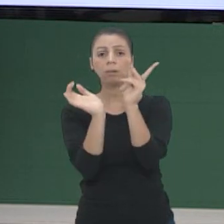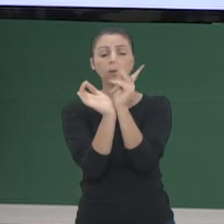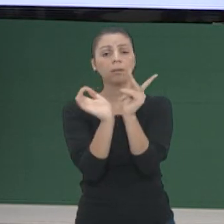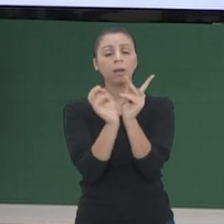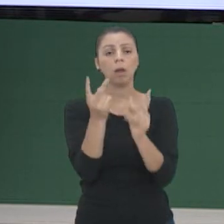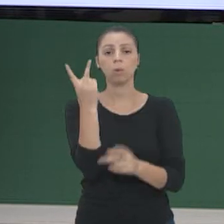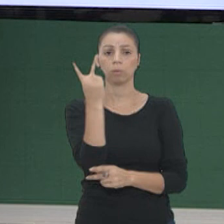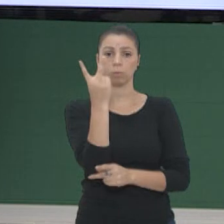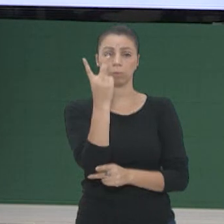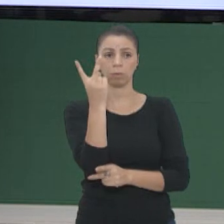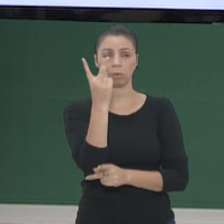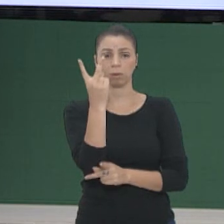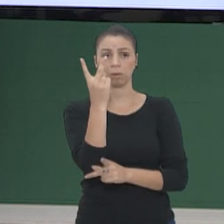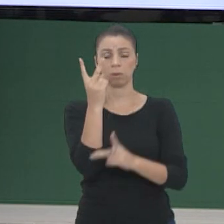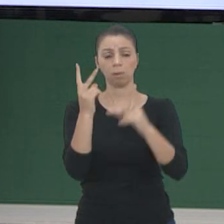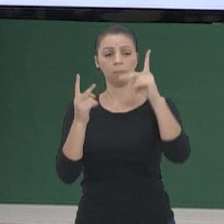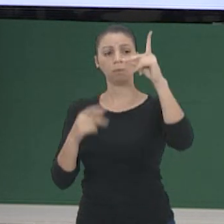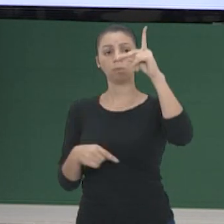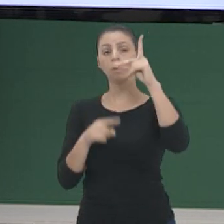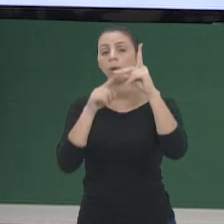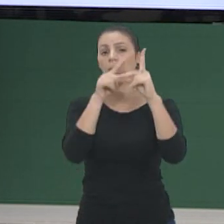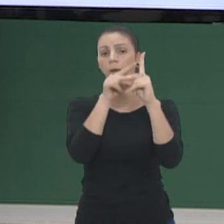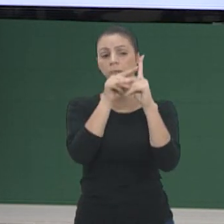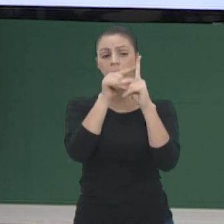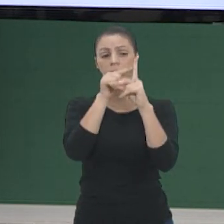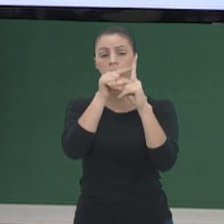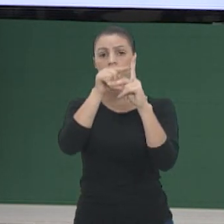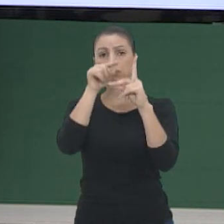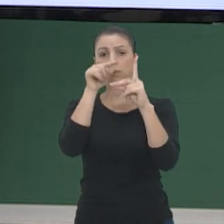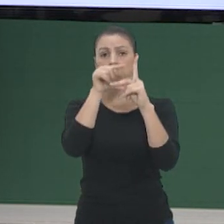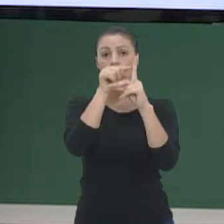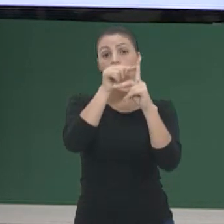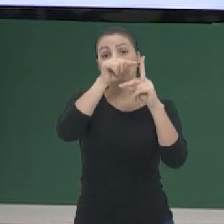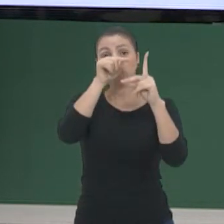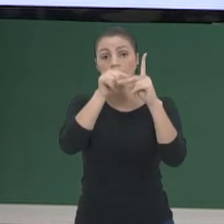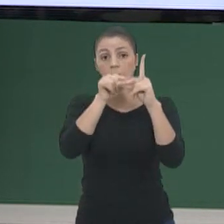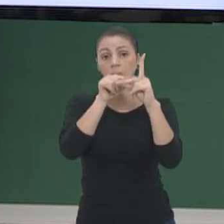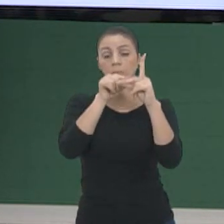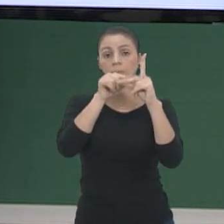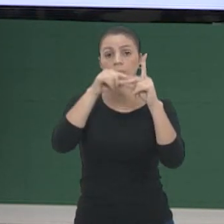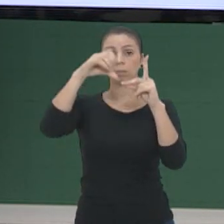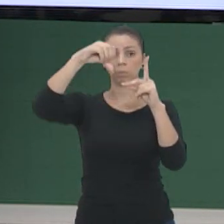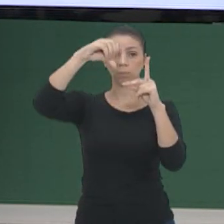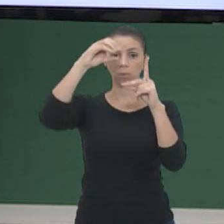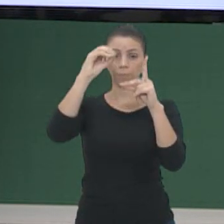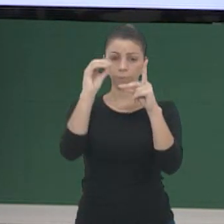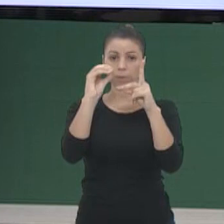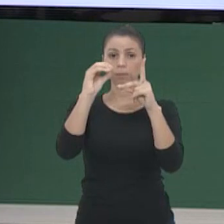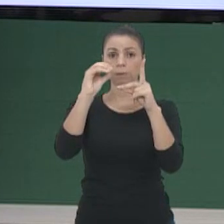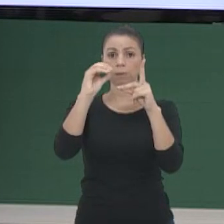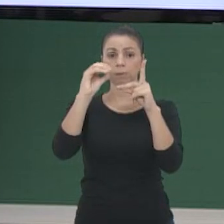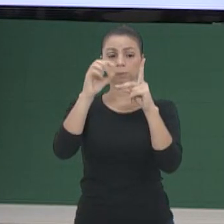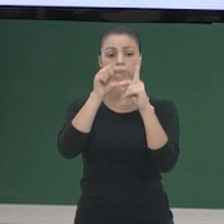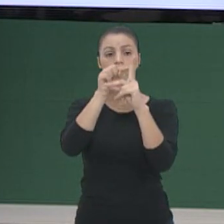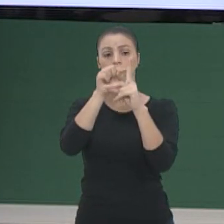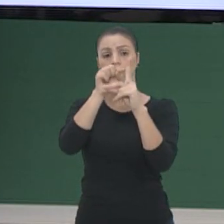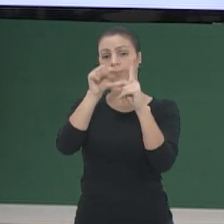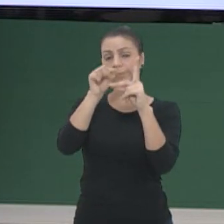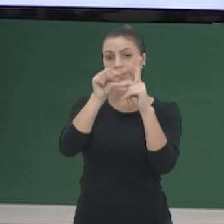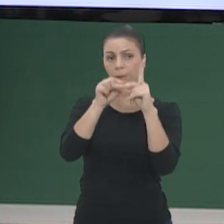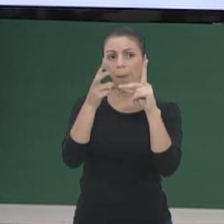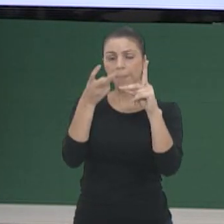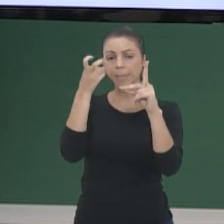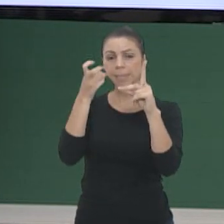duas formas. Aqui nós estamos falando da classificação quanto ao seu ângulo, né? Então ele tem um ângulo de 90 graus. Eu